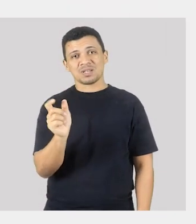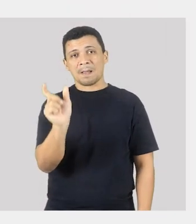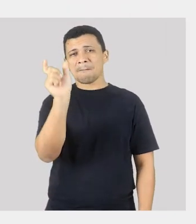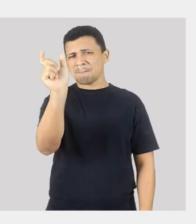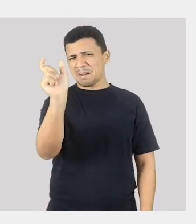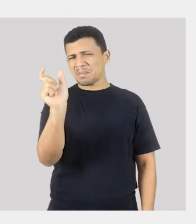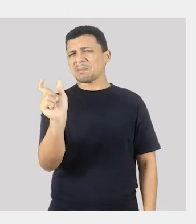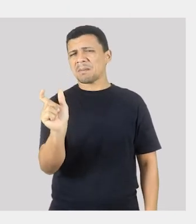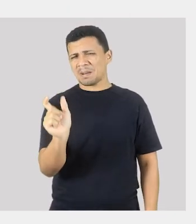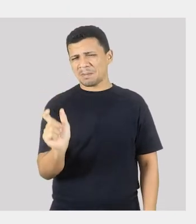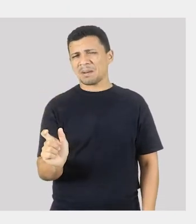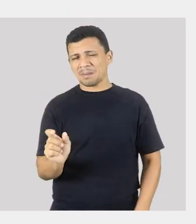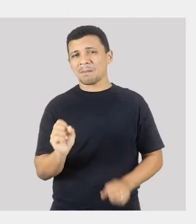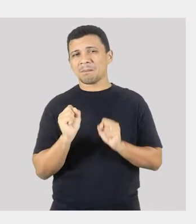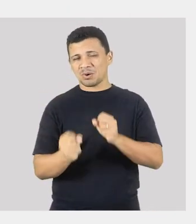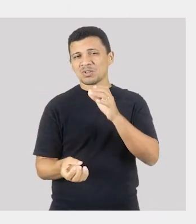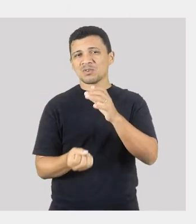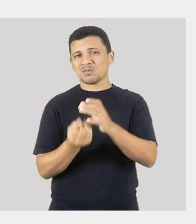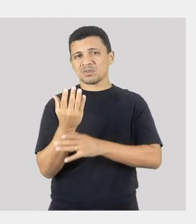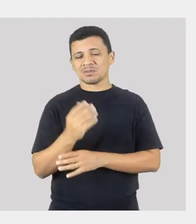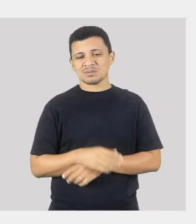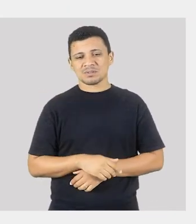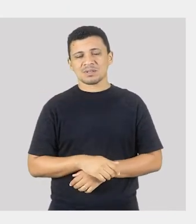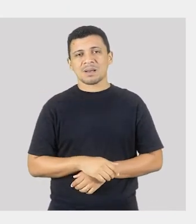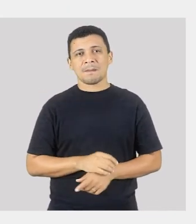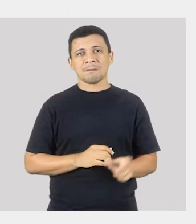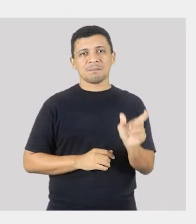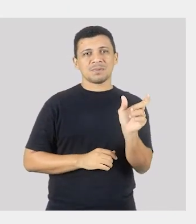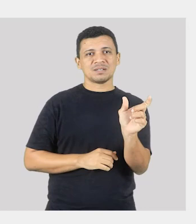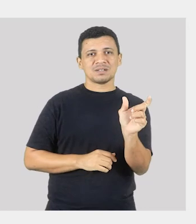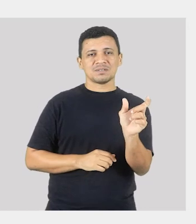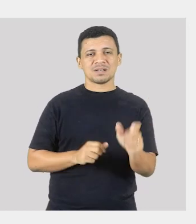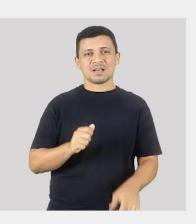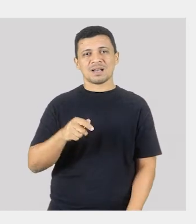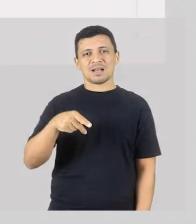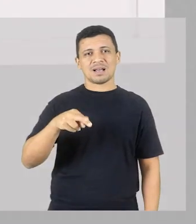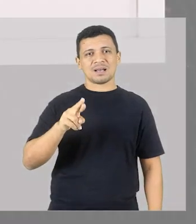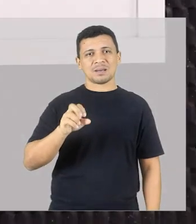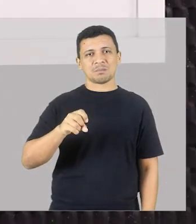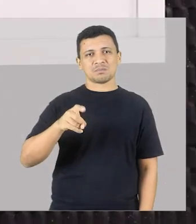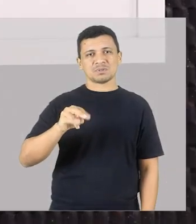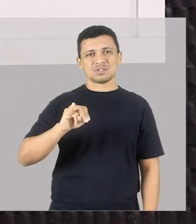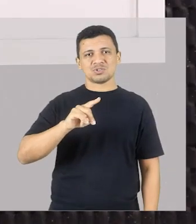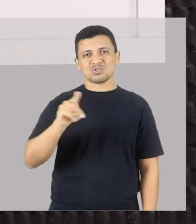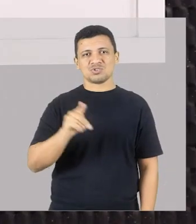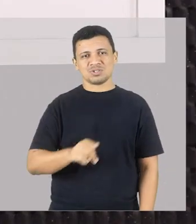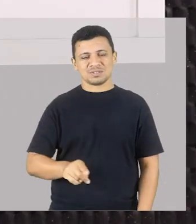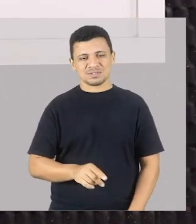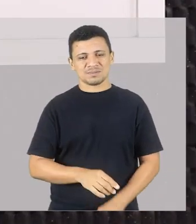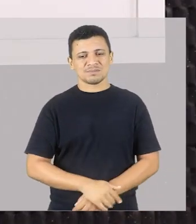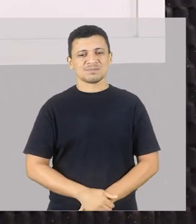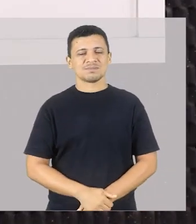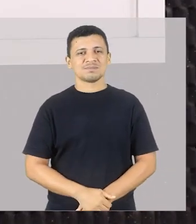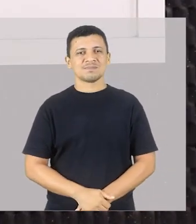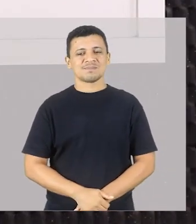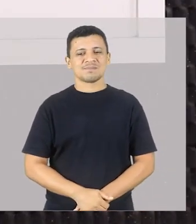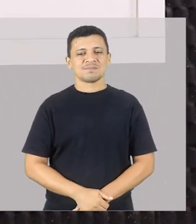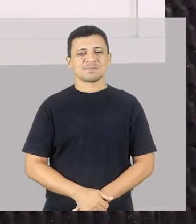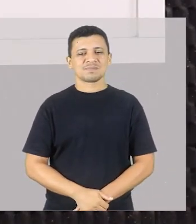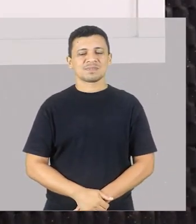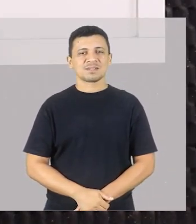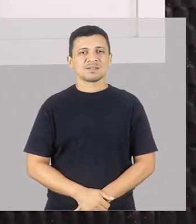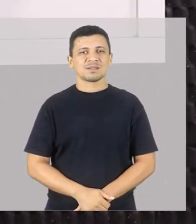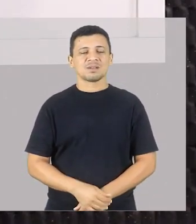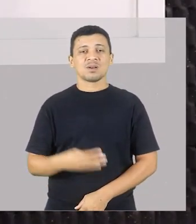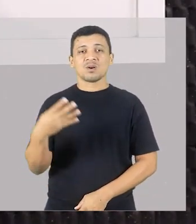que você pode fazer com a palavra aprendiz. Certo? Beleza? Beleza, turminha. Vamos para